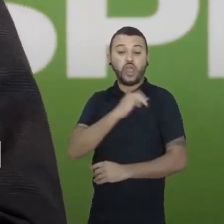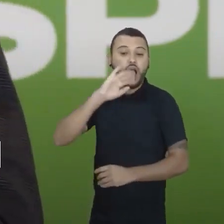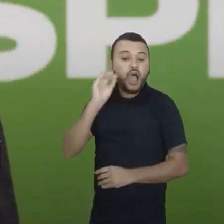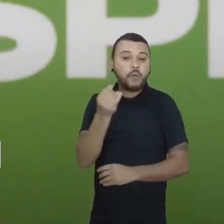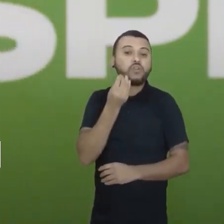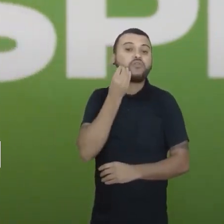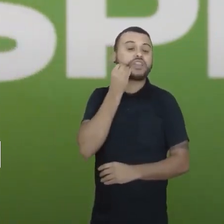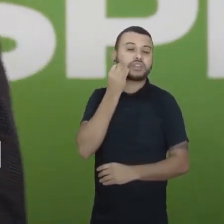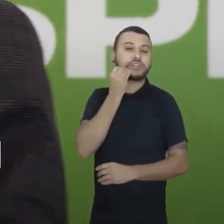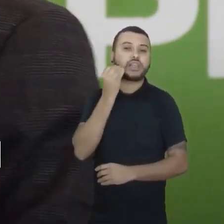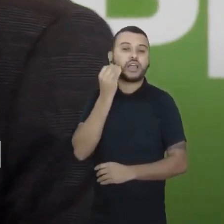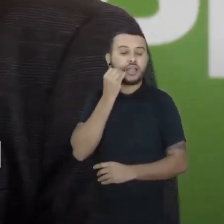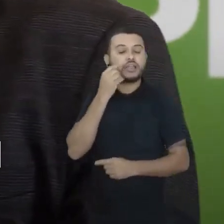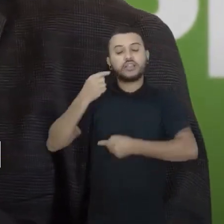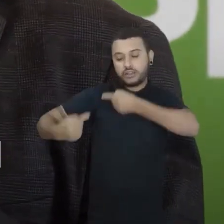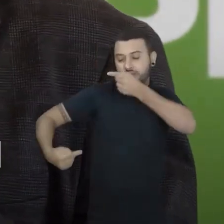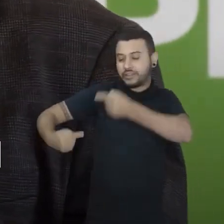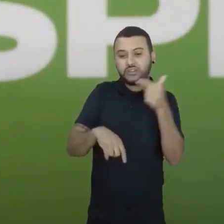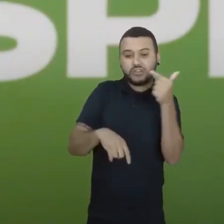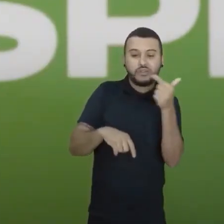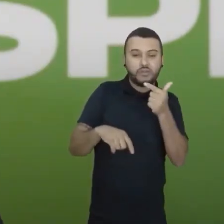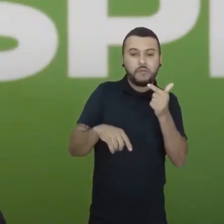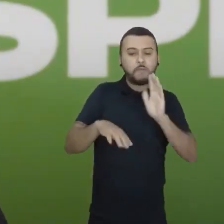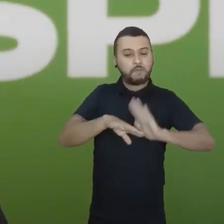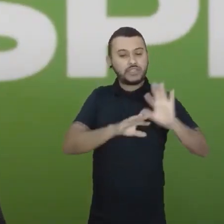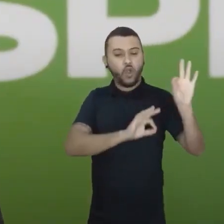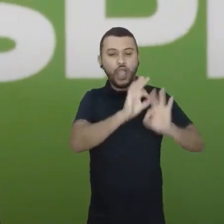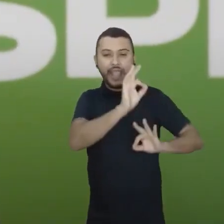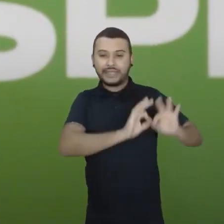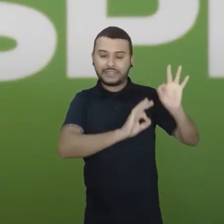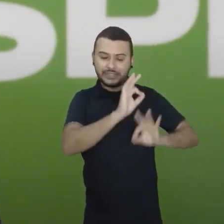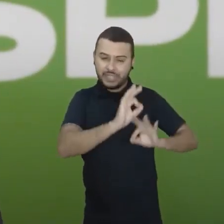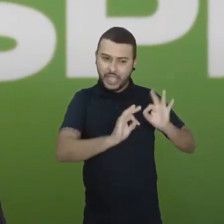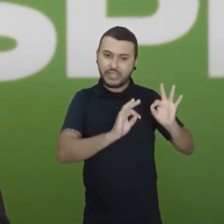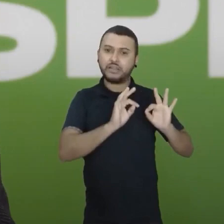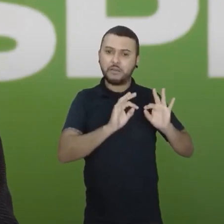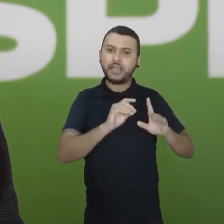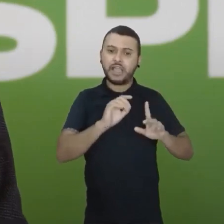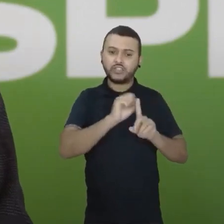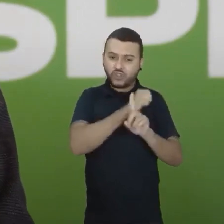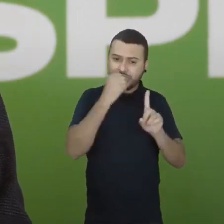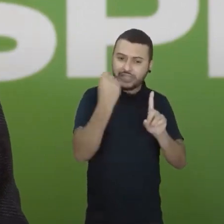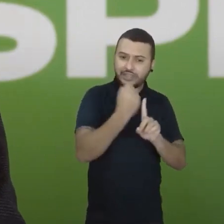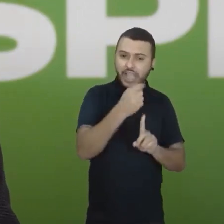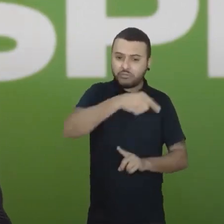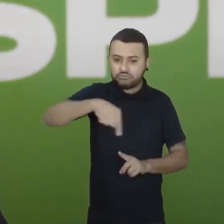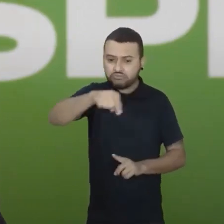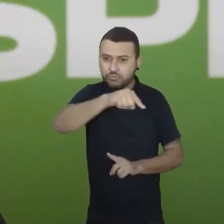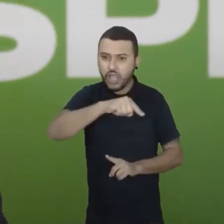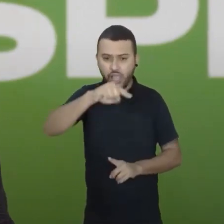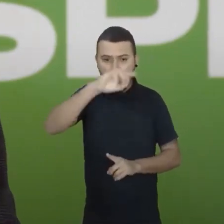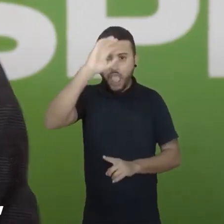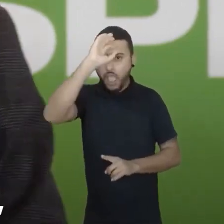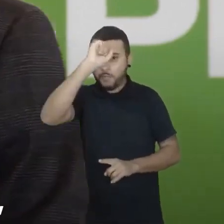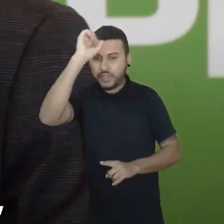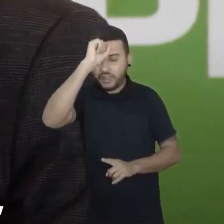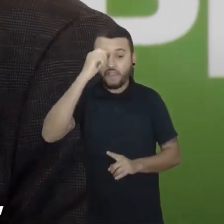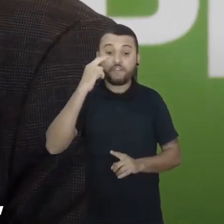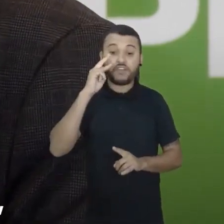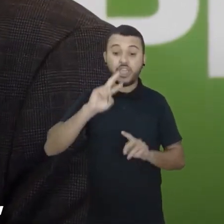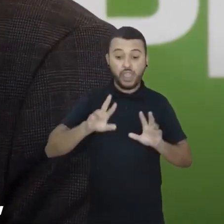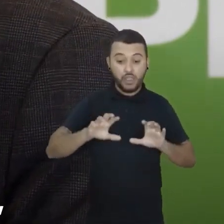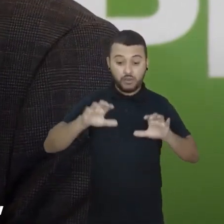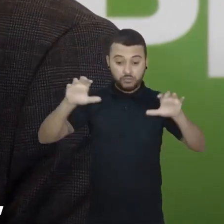fazer o debate que não foi possível fazer no primeiro turno. E a sociedade brasileira vai aprender com muita rapidez a diferença entre a